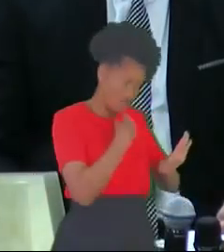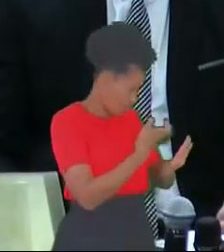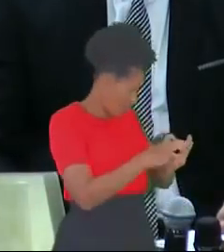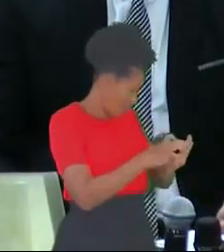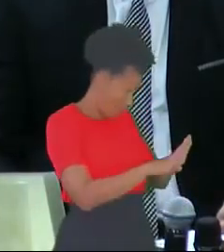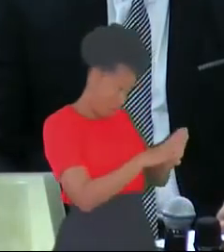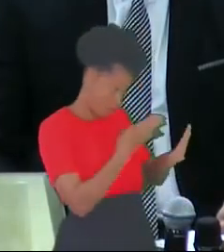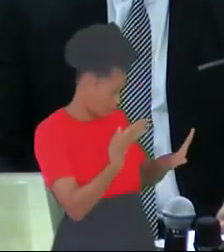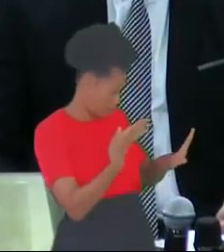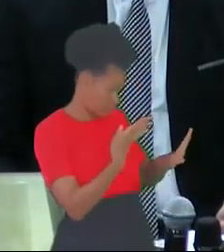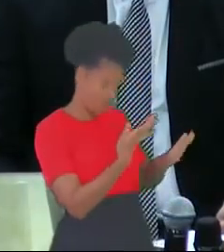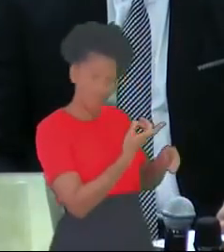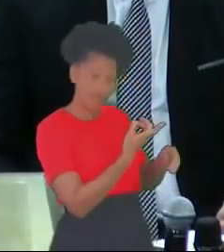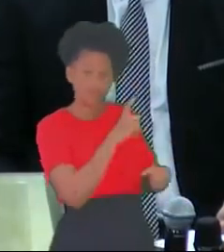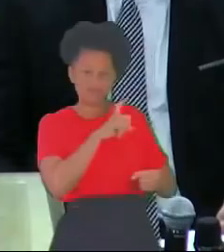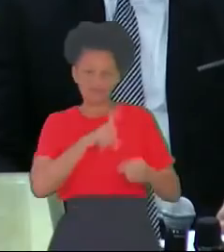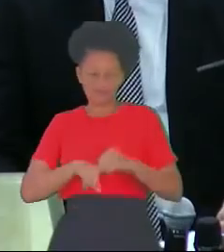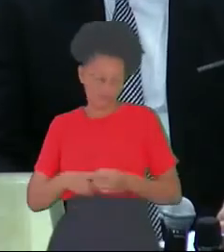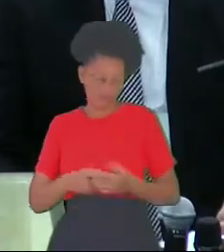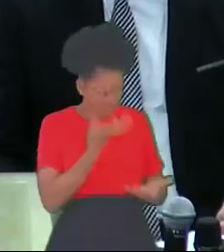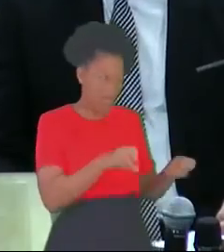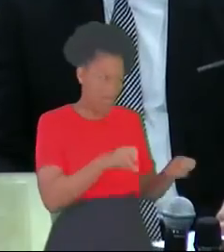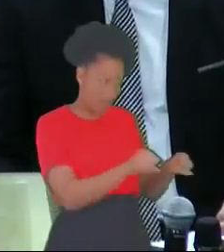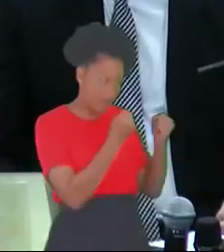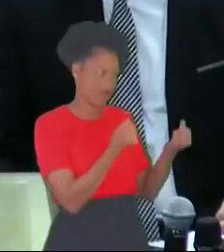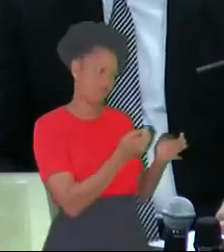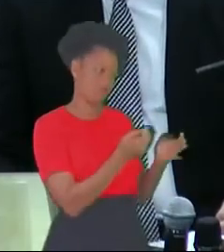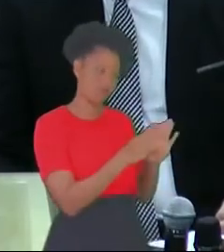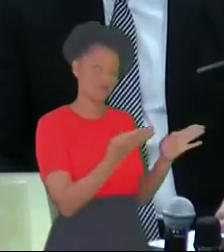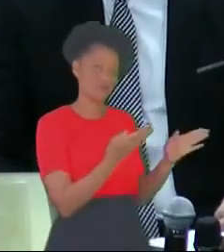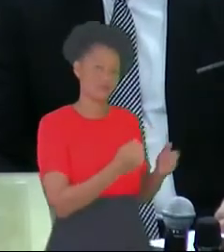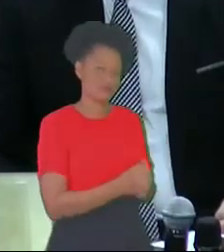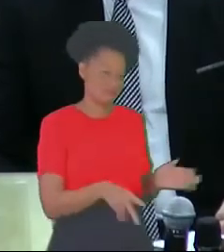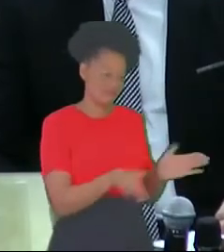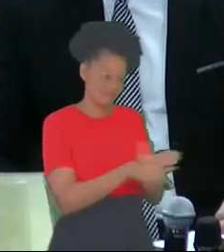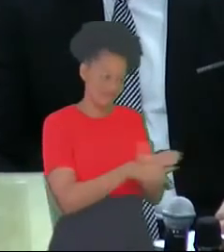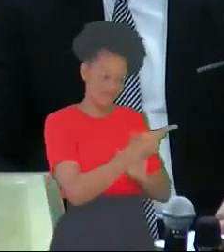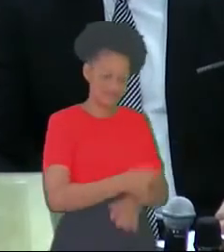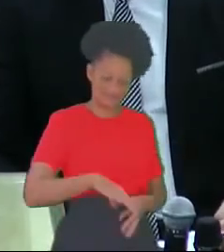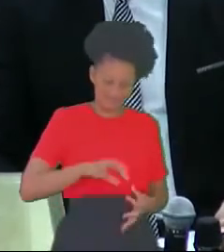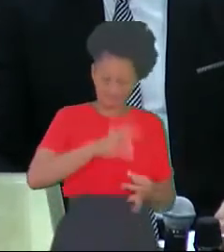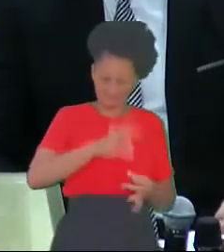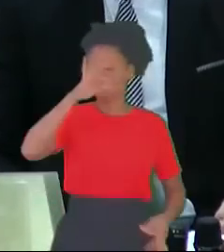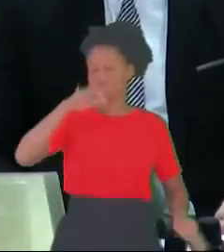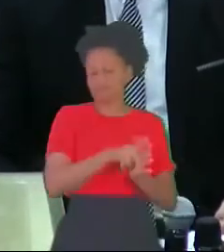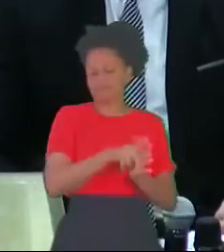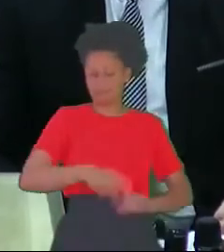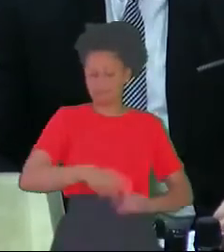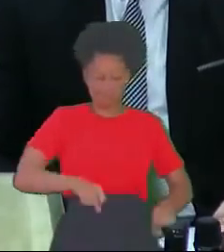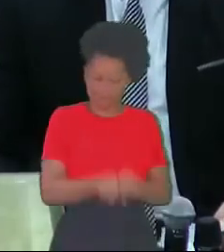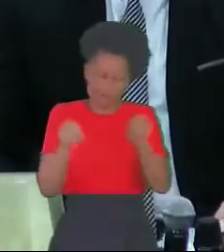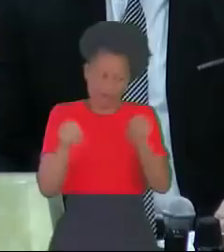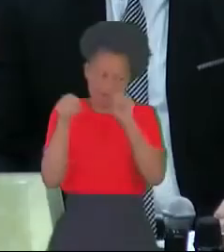Não queria quebrar a porta, não sei também. Isso é um espírito ruaceiro, glória a Jesus.